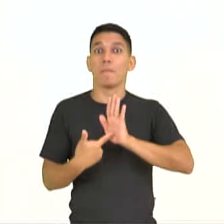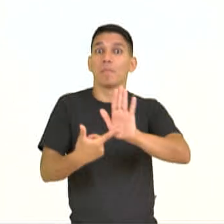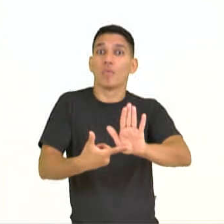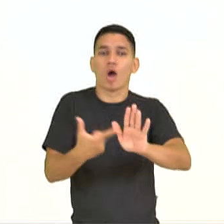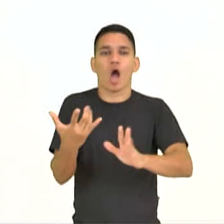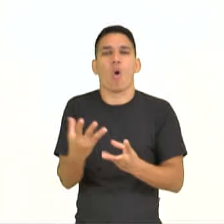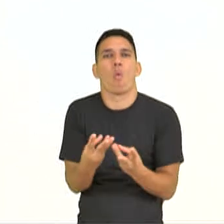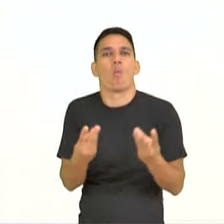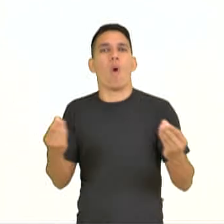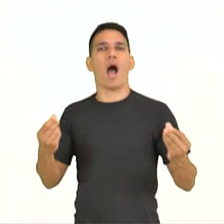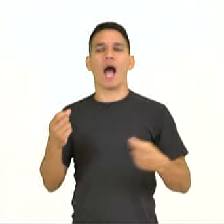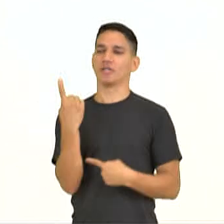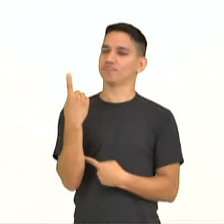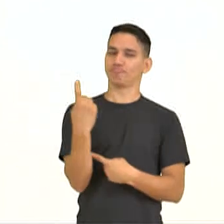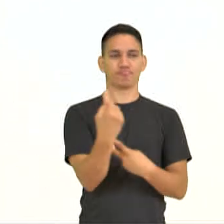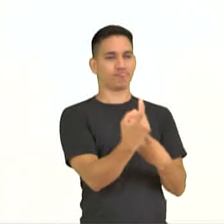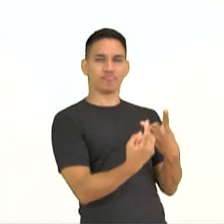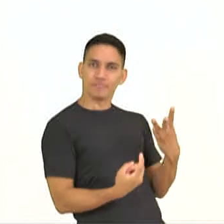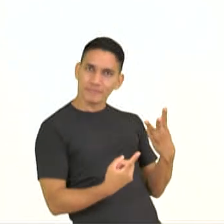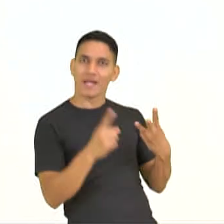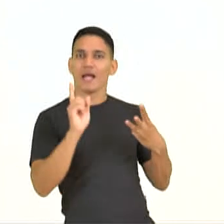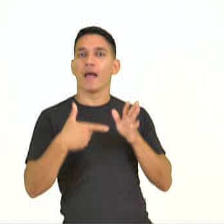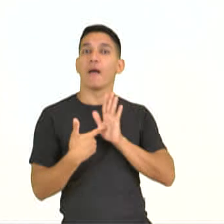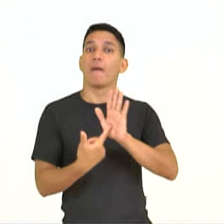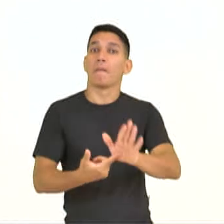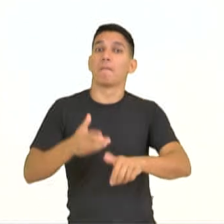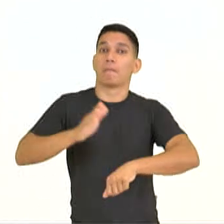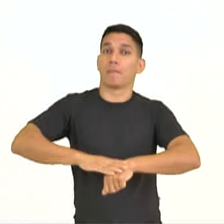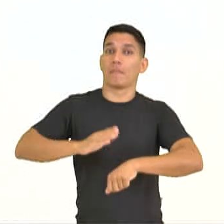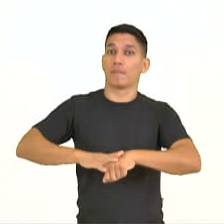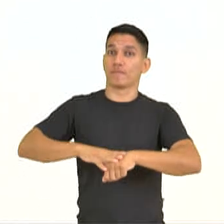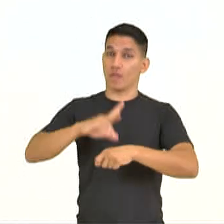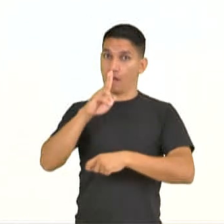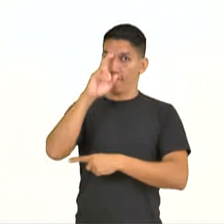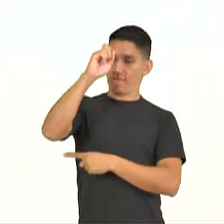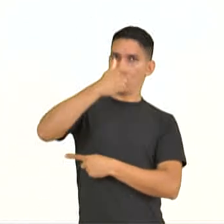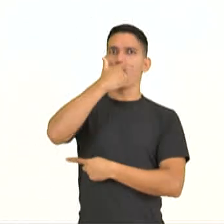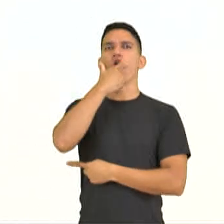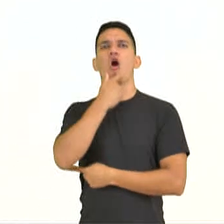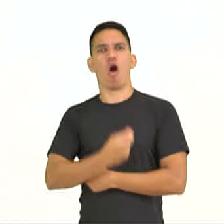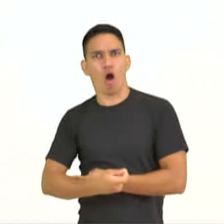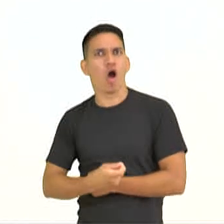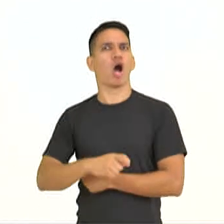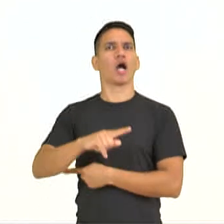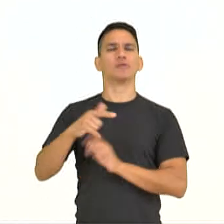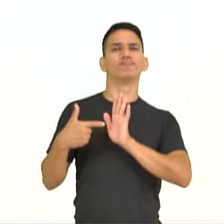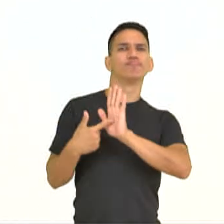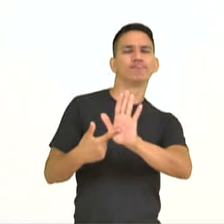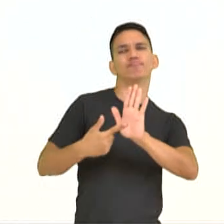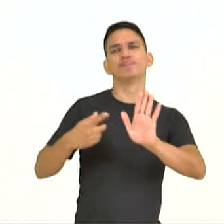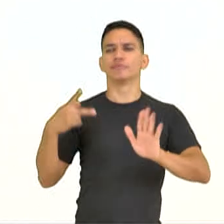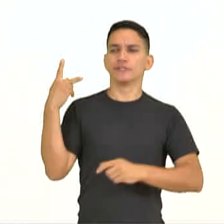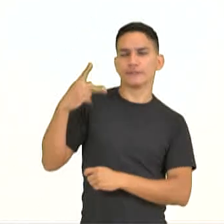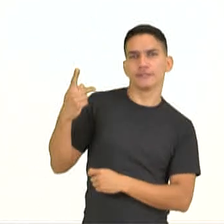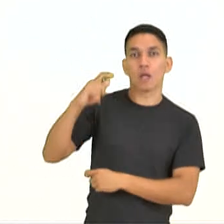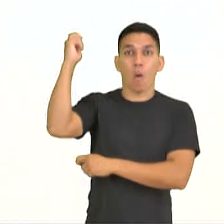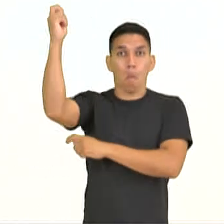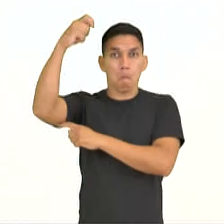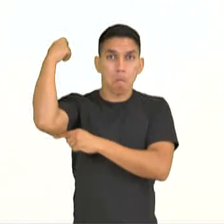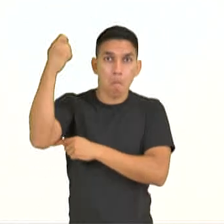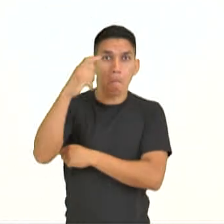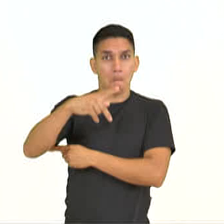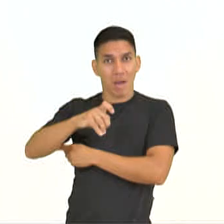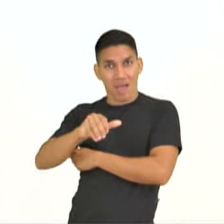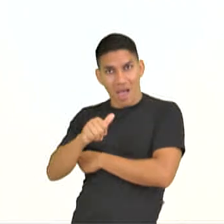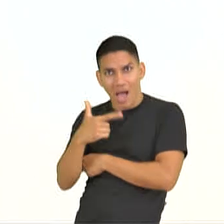qualidades individuais. É o símbolo do espírito másculo, retratando a força e agilidade do peão em um cenário